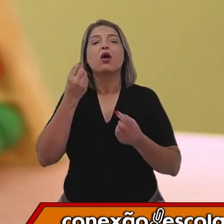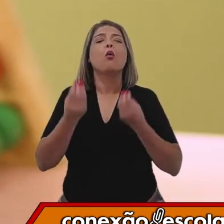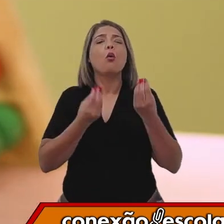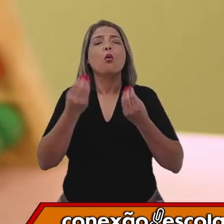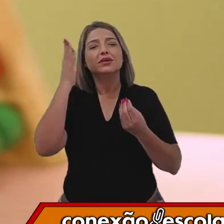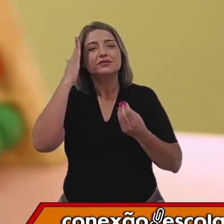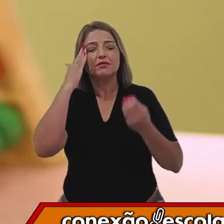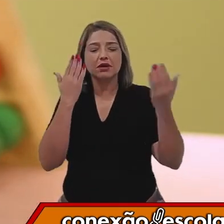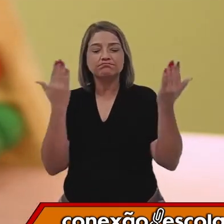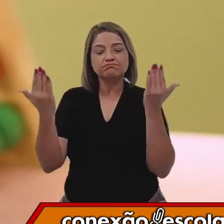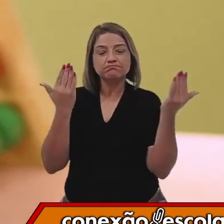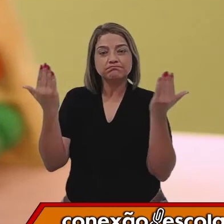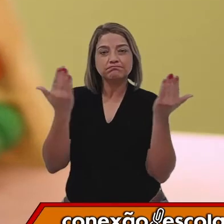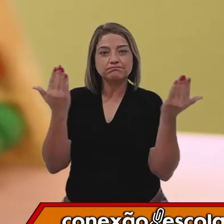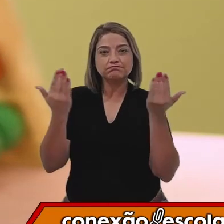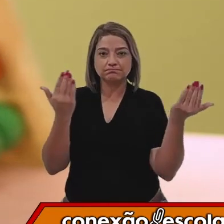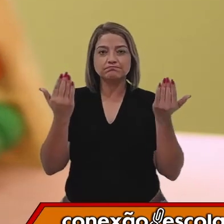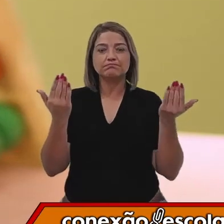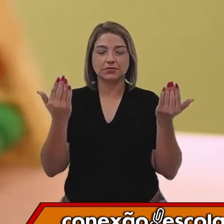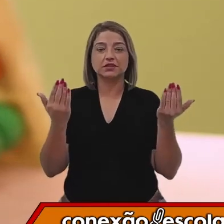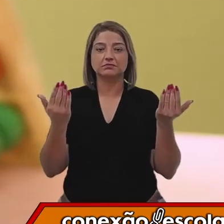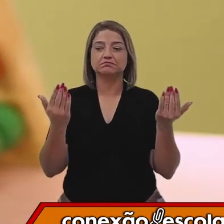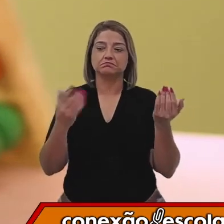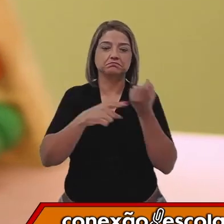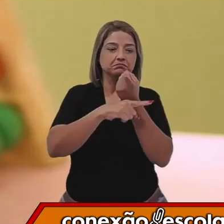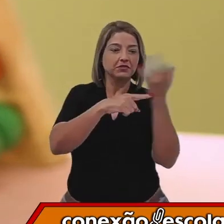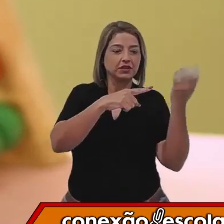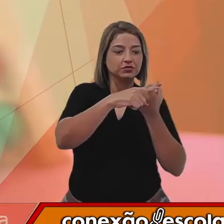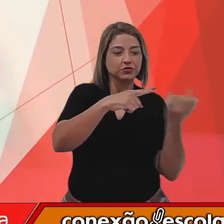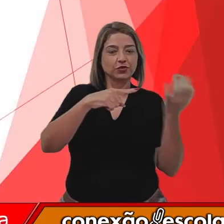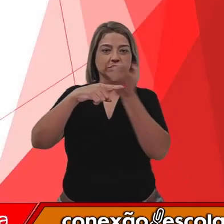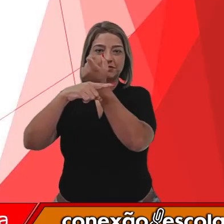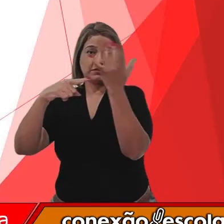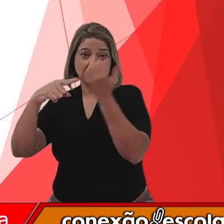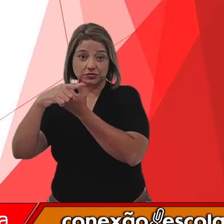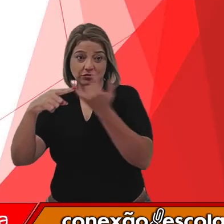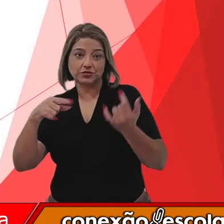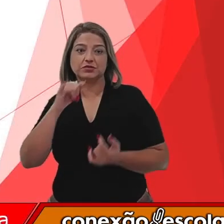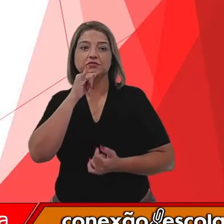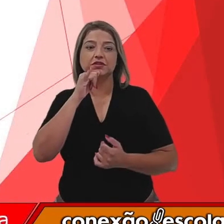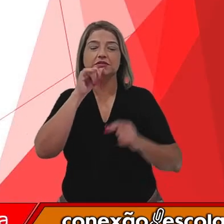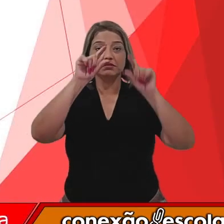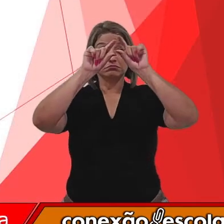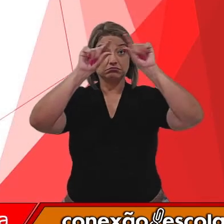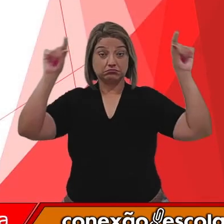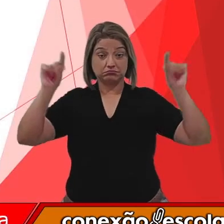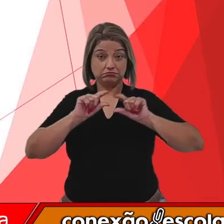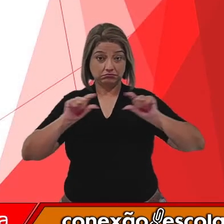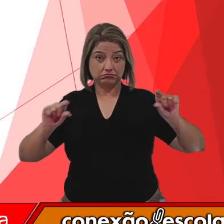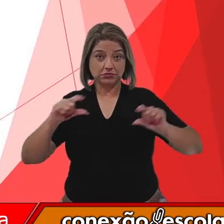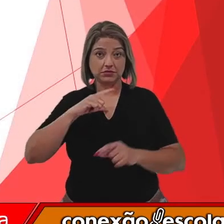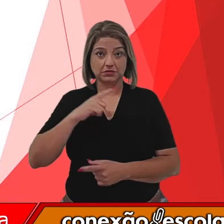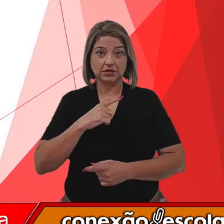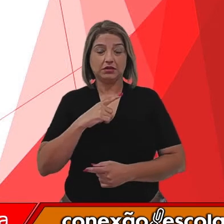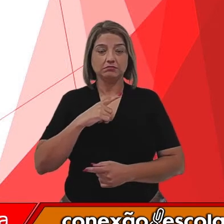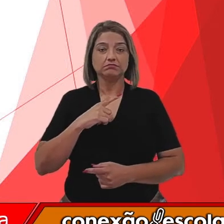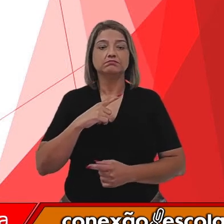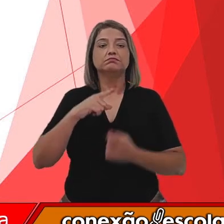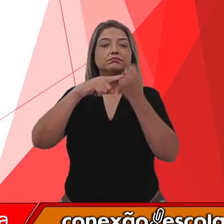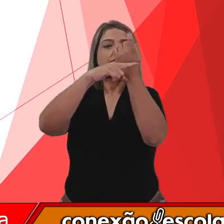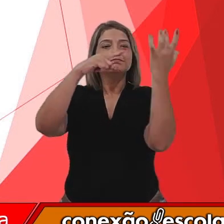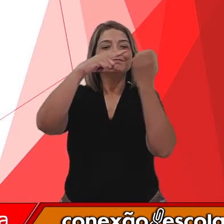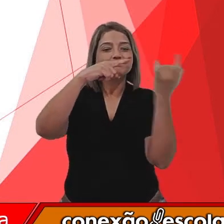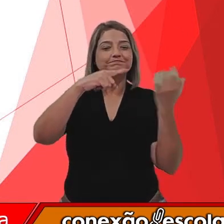gente compara duas frações. Aqui no caso, eu tenho duas frações. Essas duas frações, uma